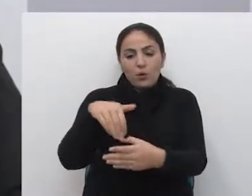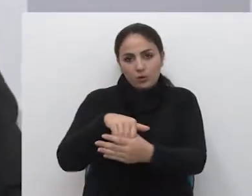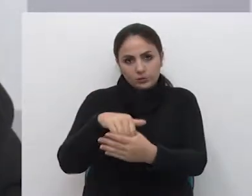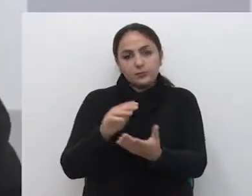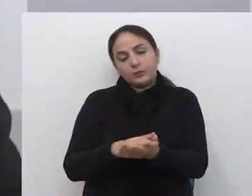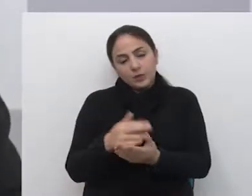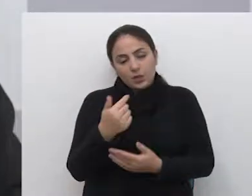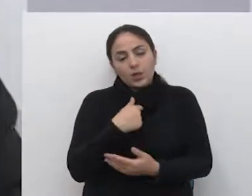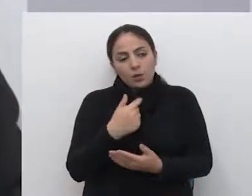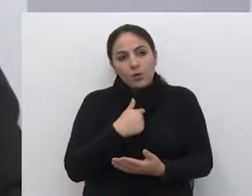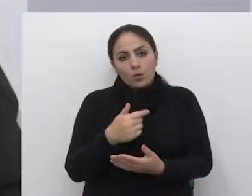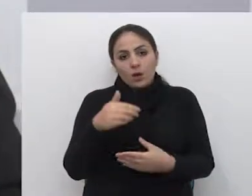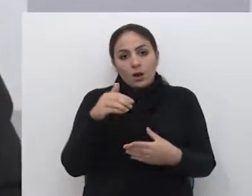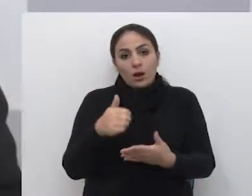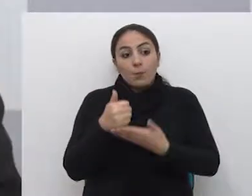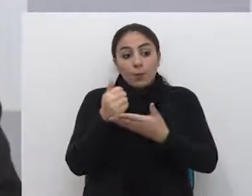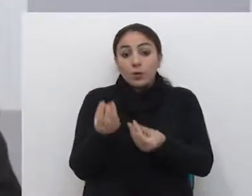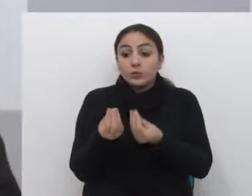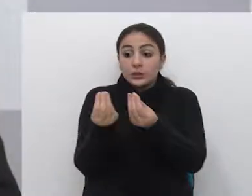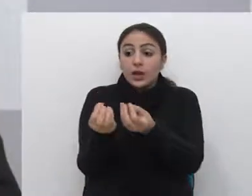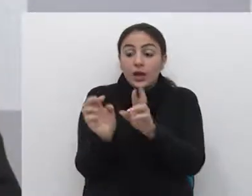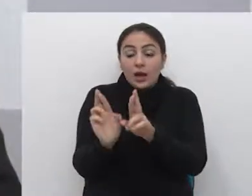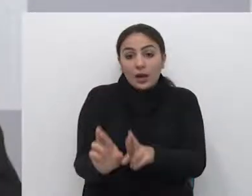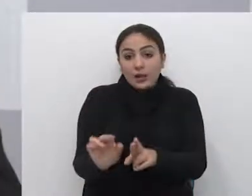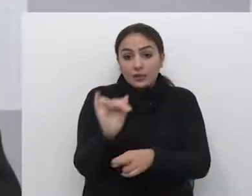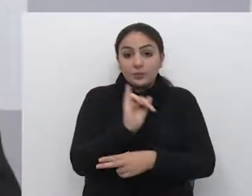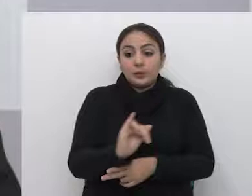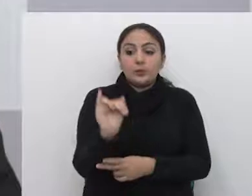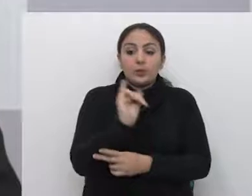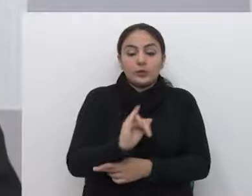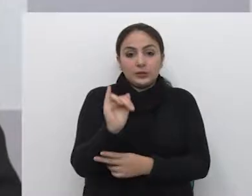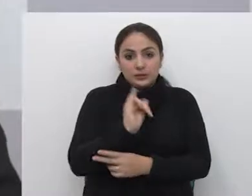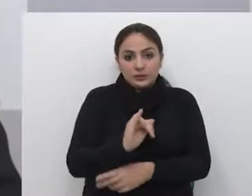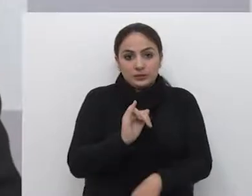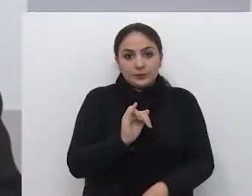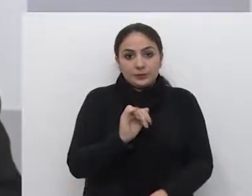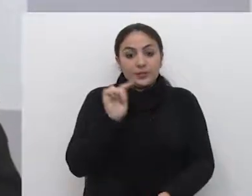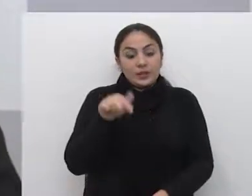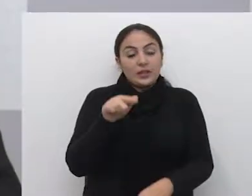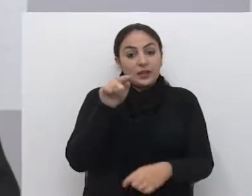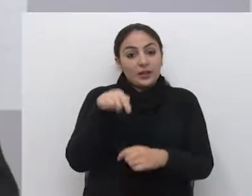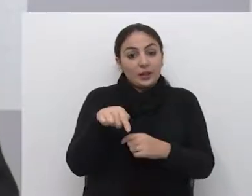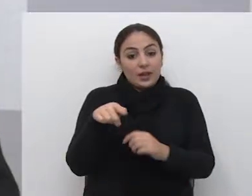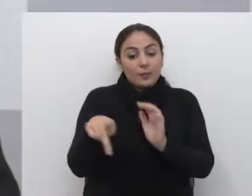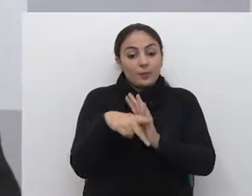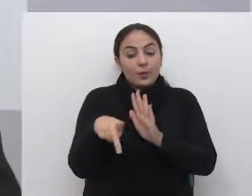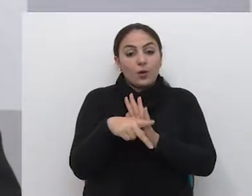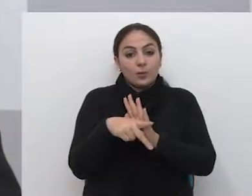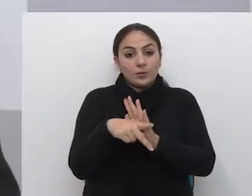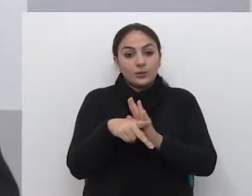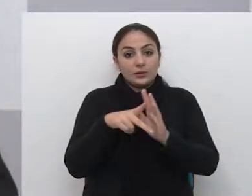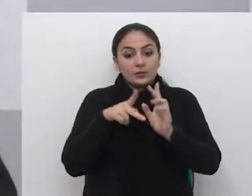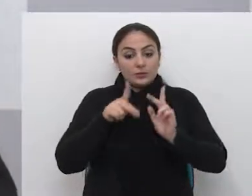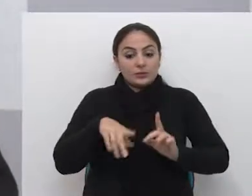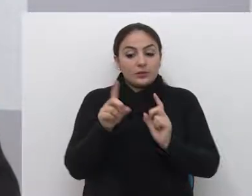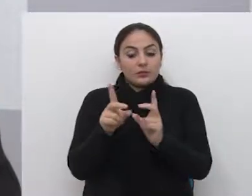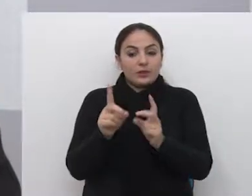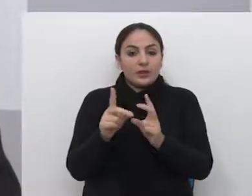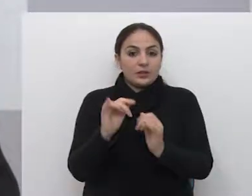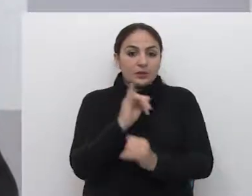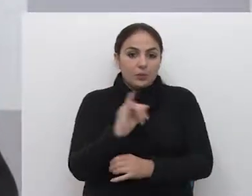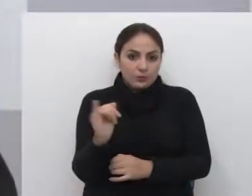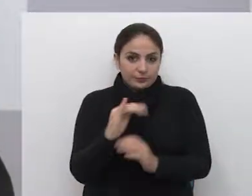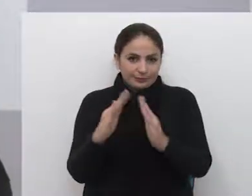estava na presidência e sou favorável à doação para essa importante classe que é dos corretores de imóveis aqui de Passo Fundo.